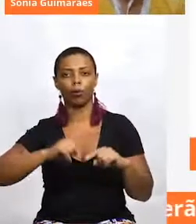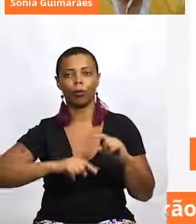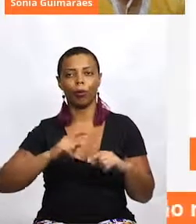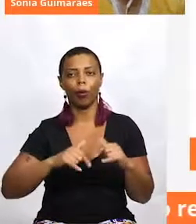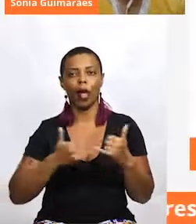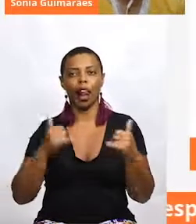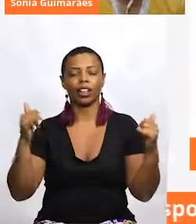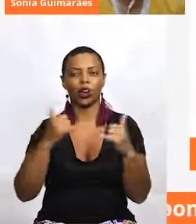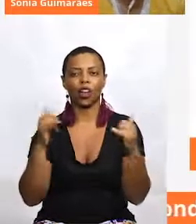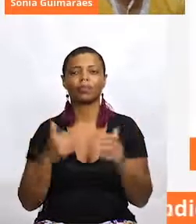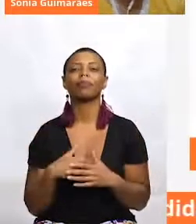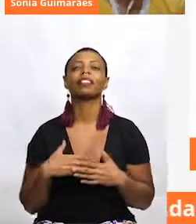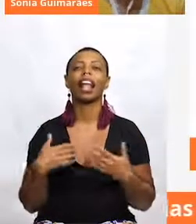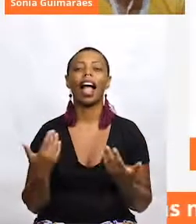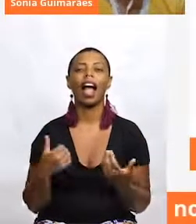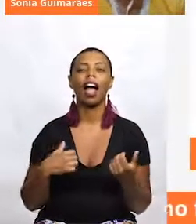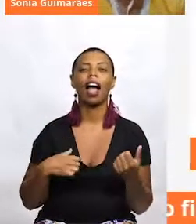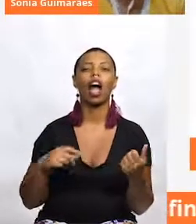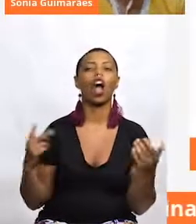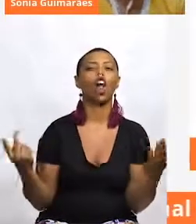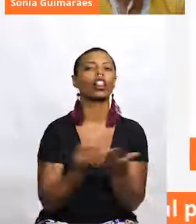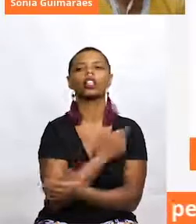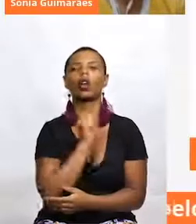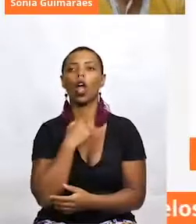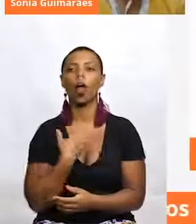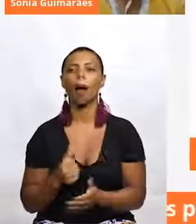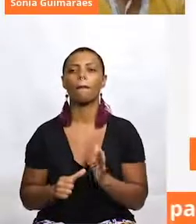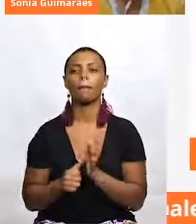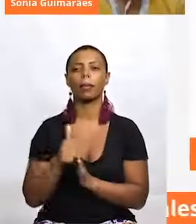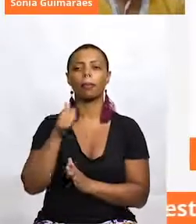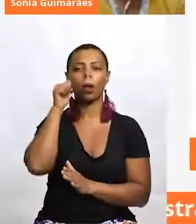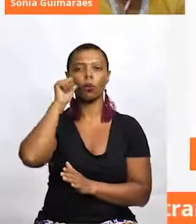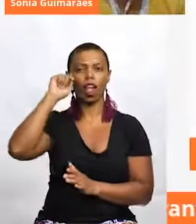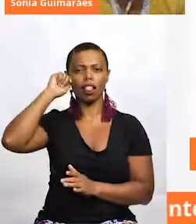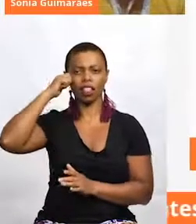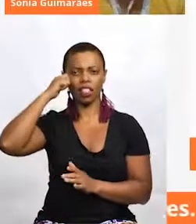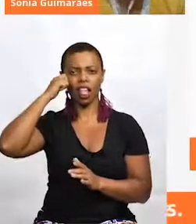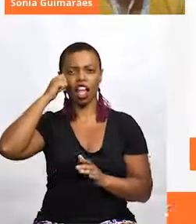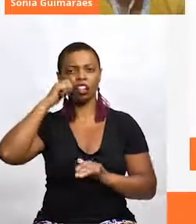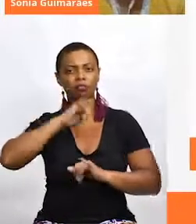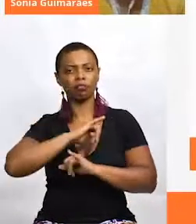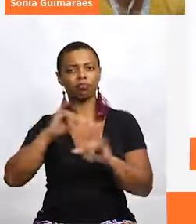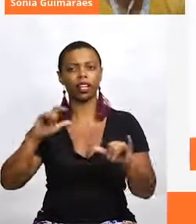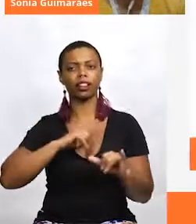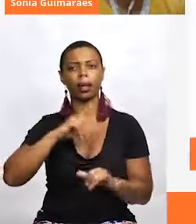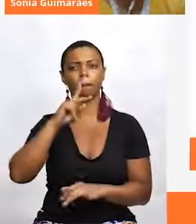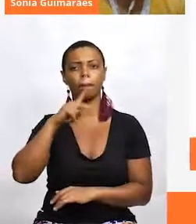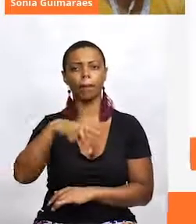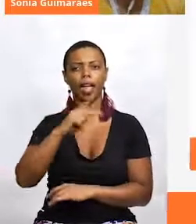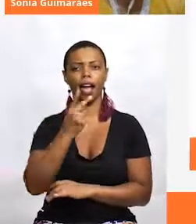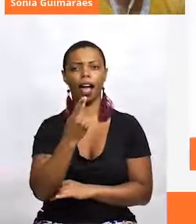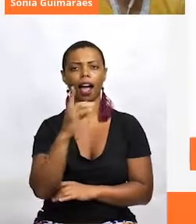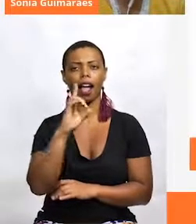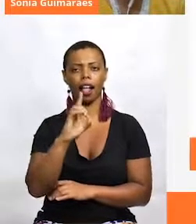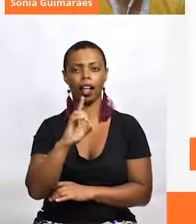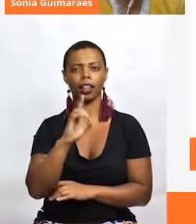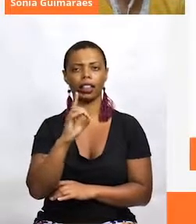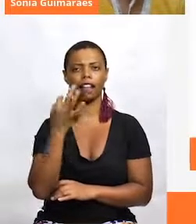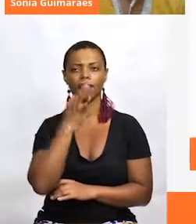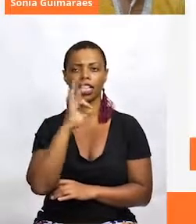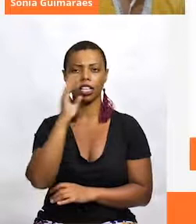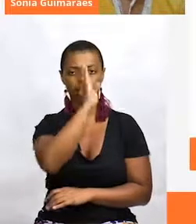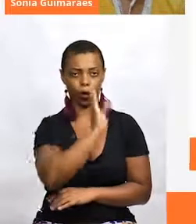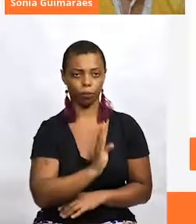o que aconteceu? Virei a primeira negra declarada com PhD em Física no Brasil. Eu digo declarada